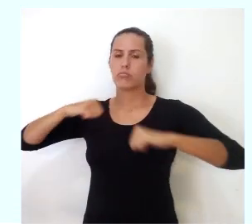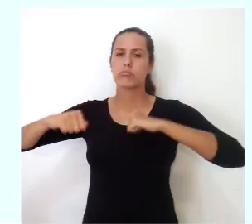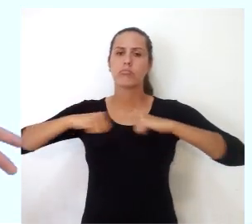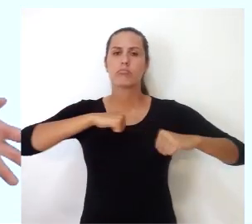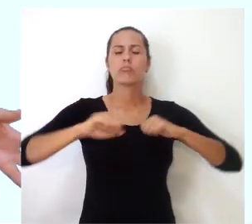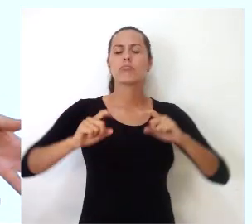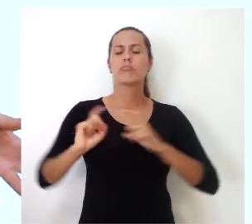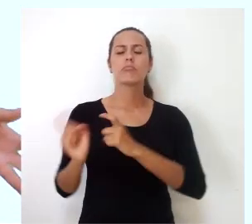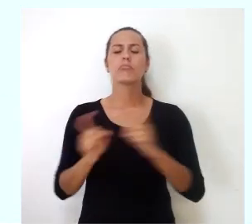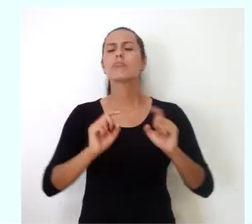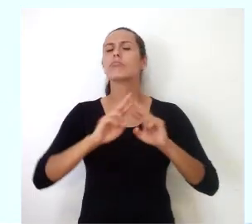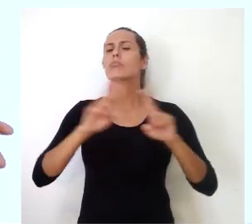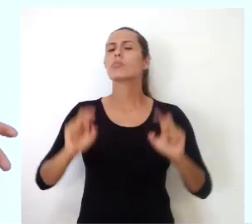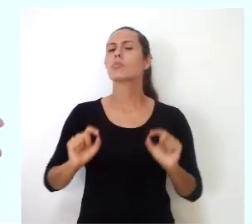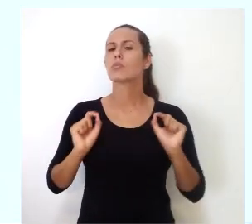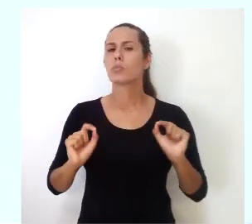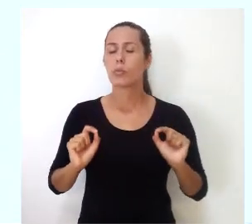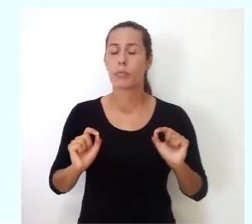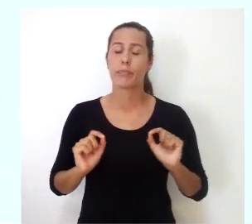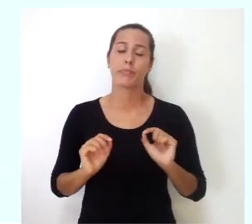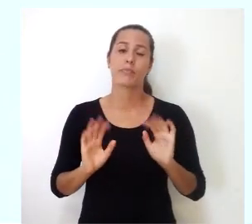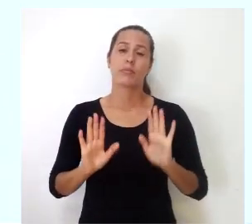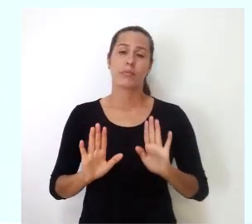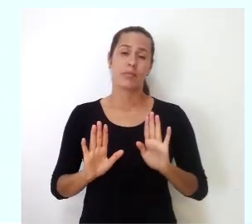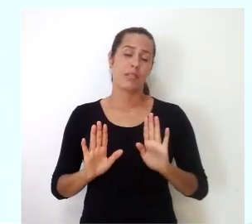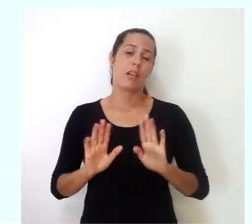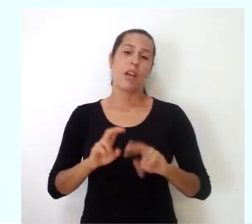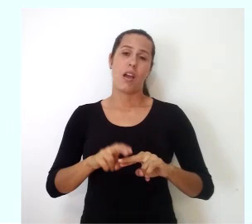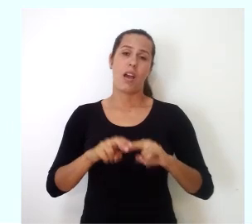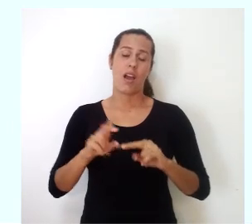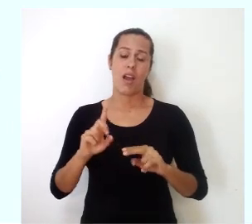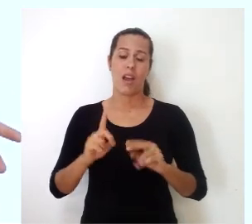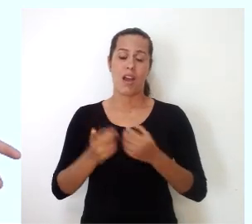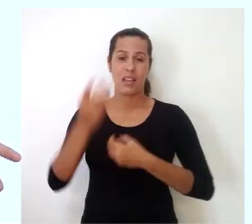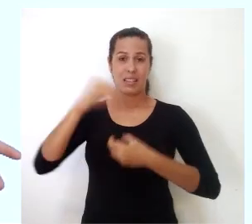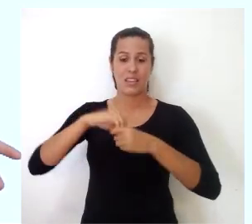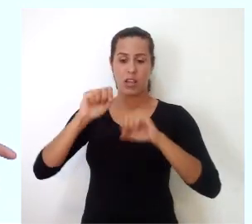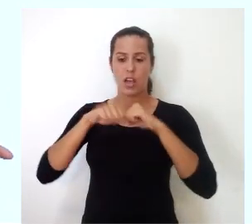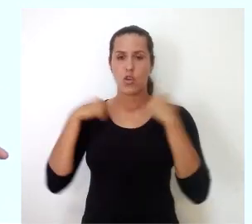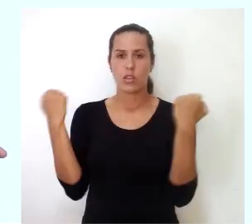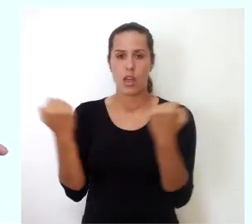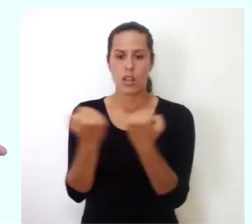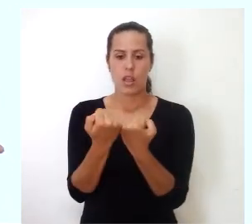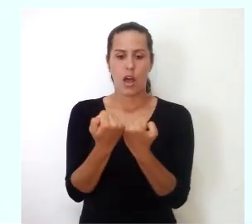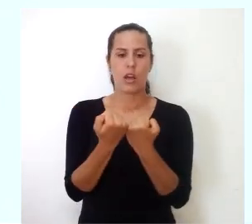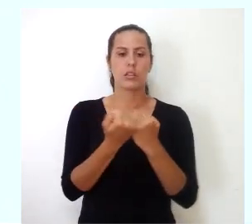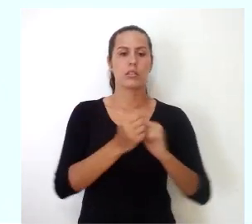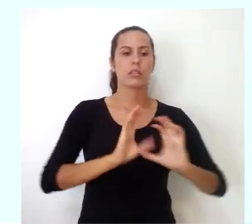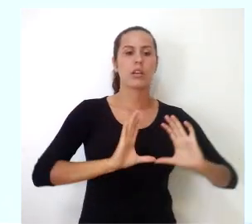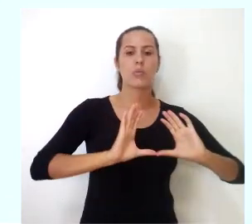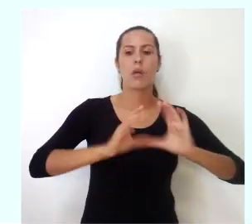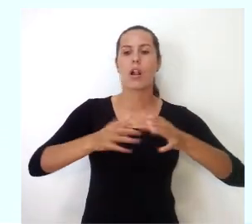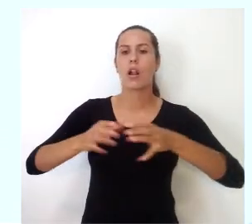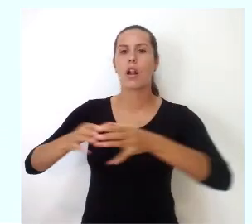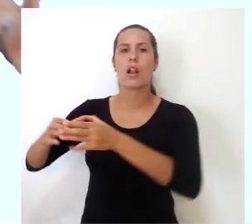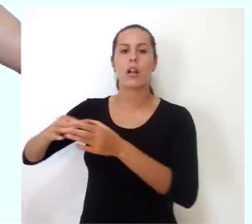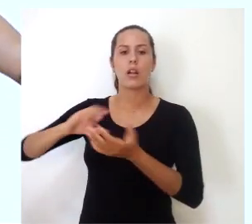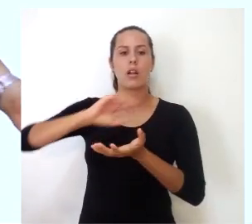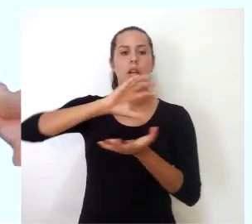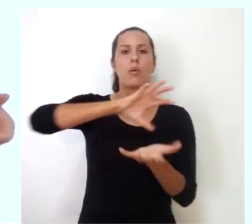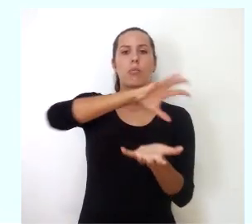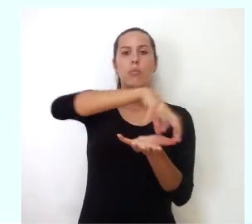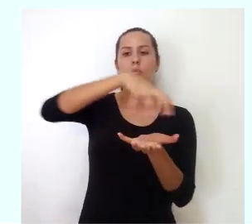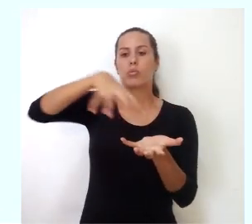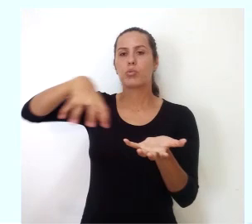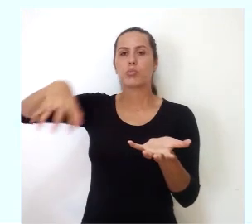a questão o quê? A questão seguinte, que diz justamente que a sociedade é plural, certo? Nós somos